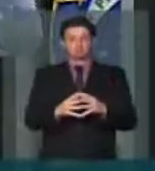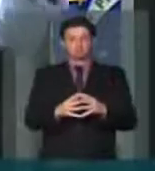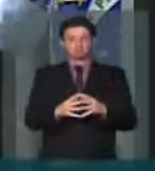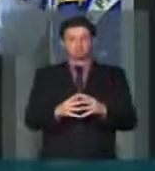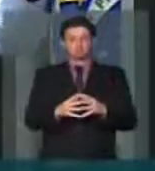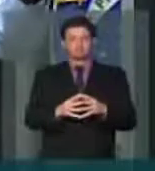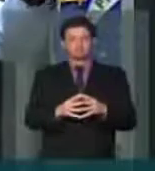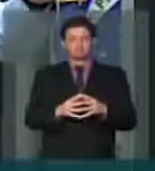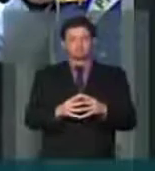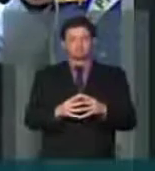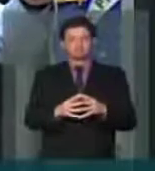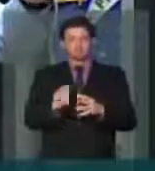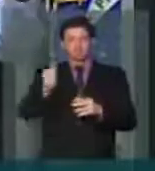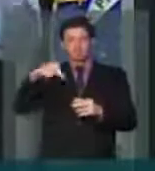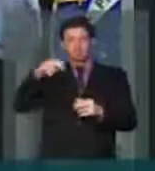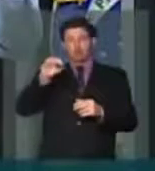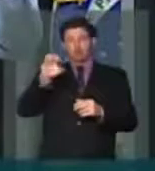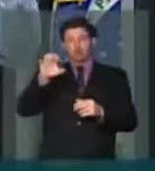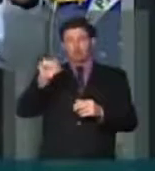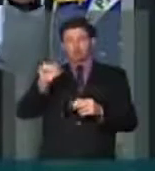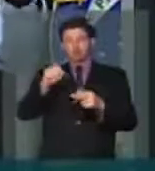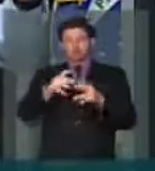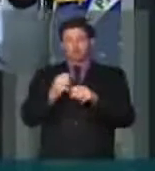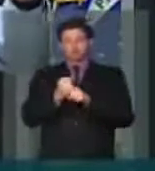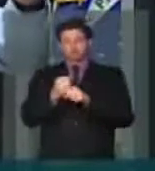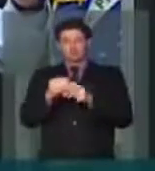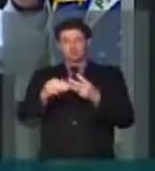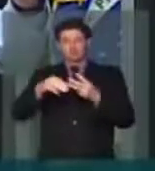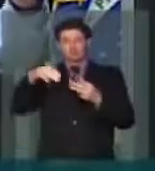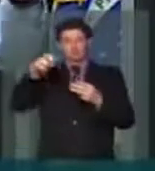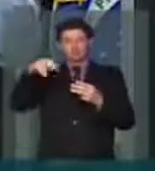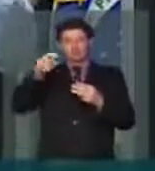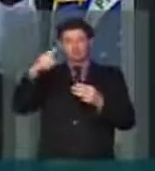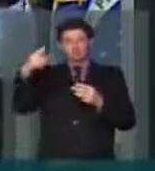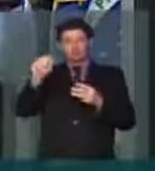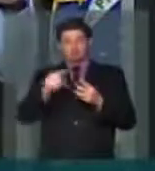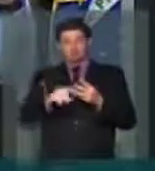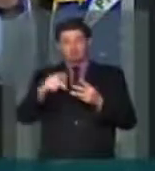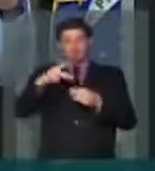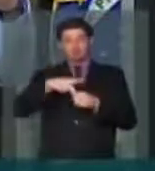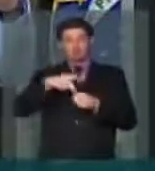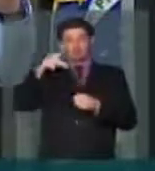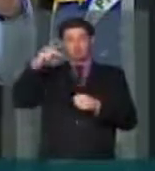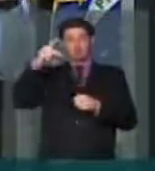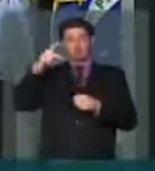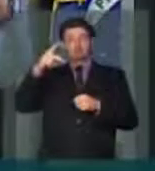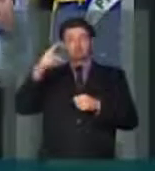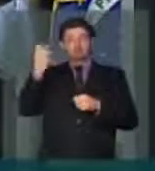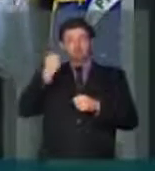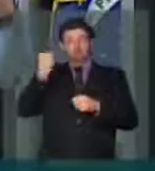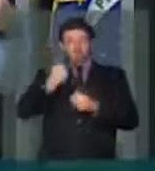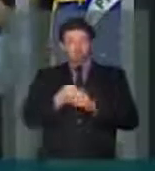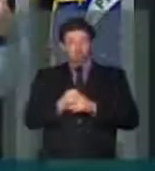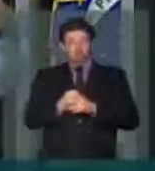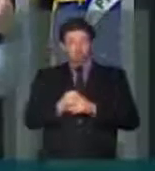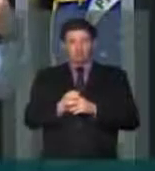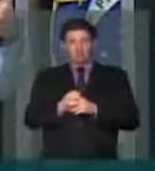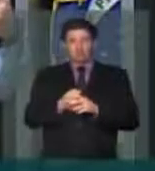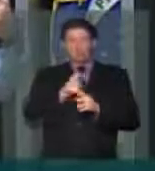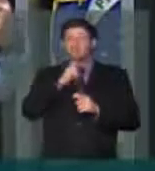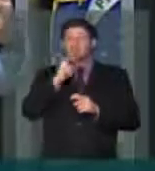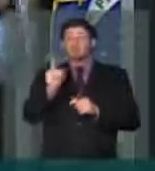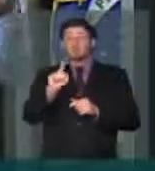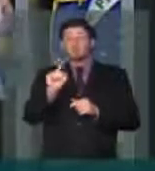O anões do orçamento, o mensalão, o petrolão. Nenhum desses